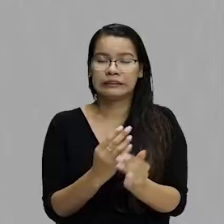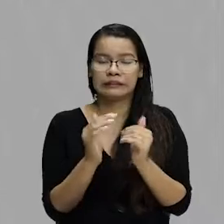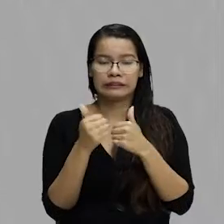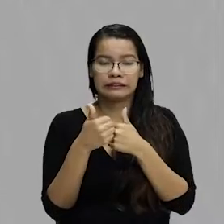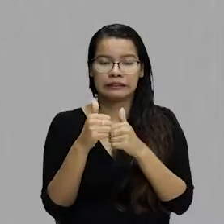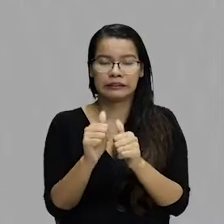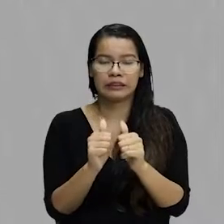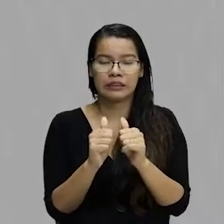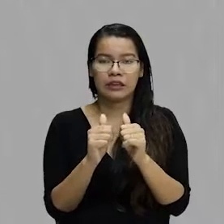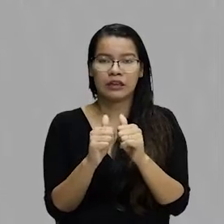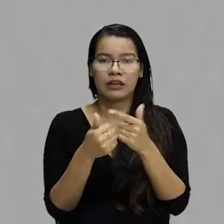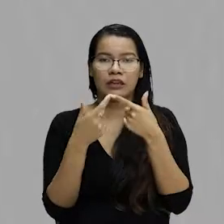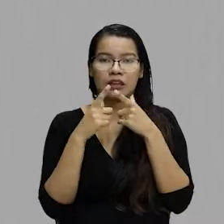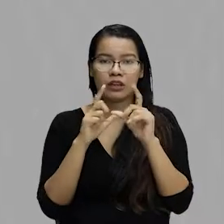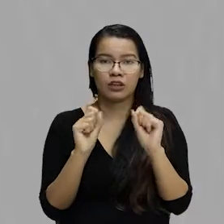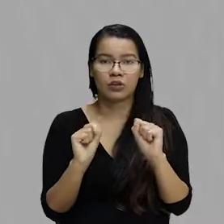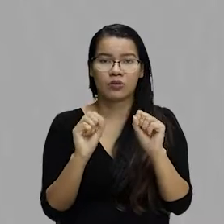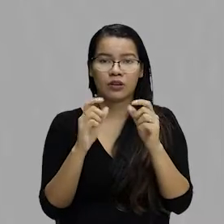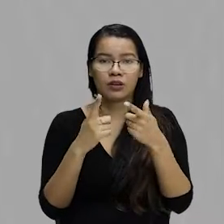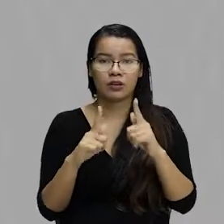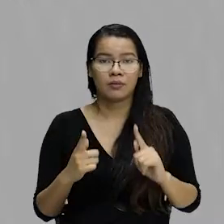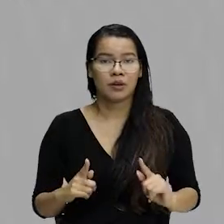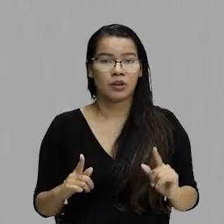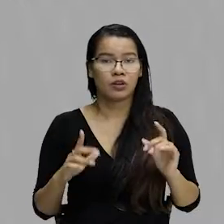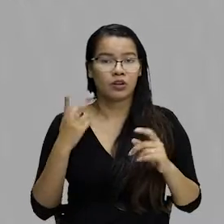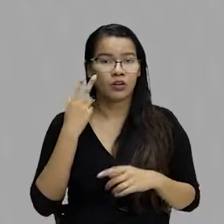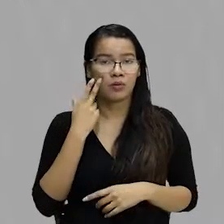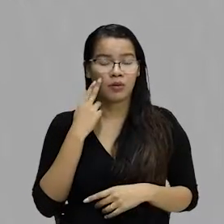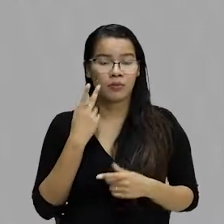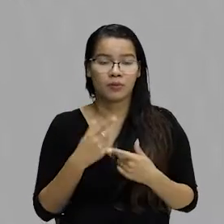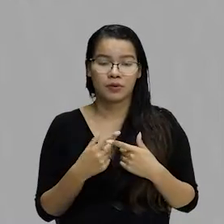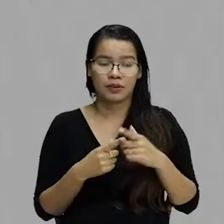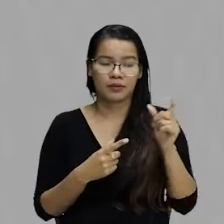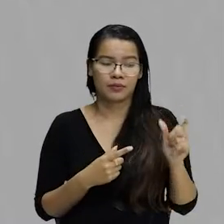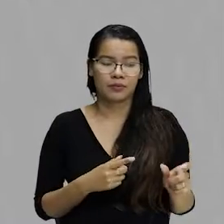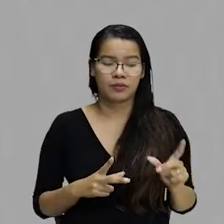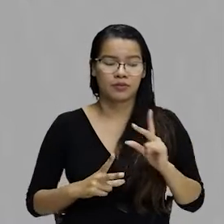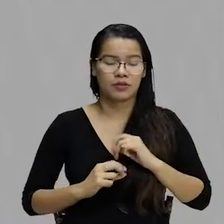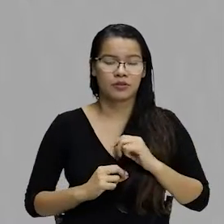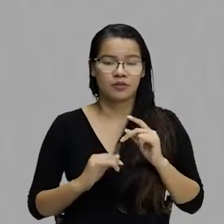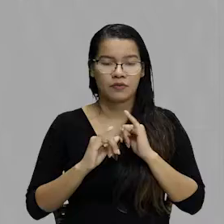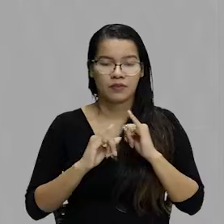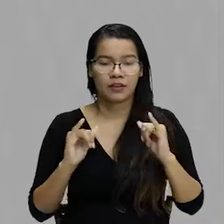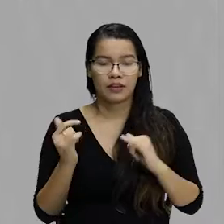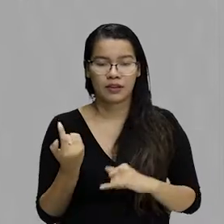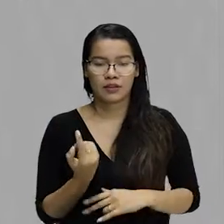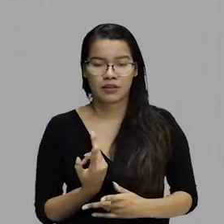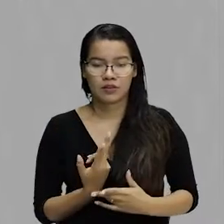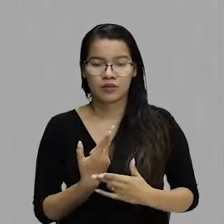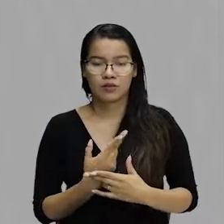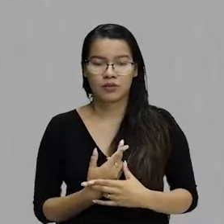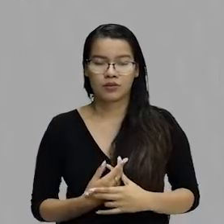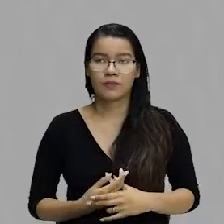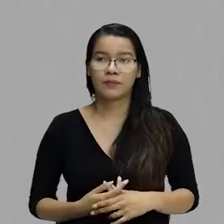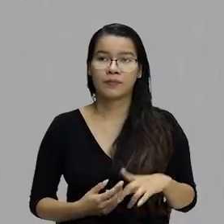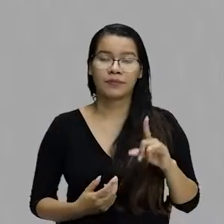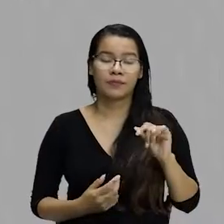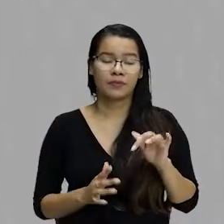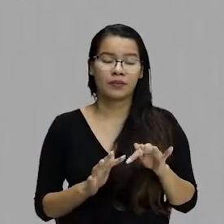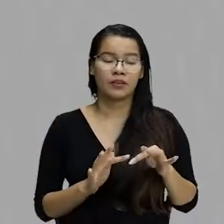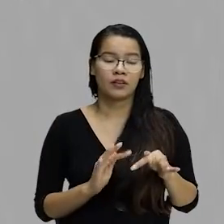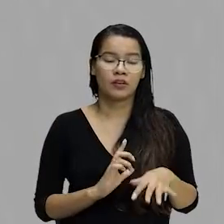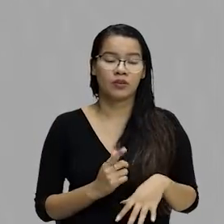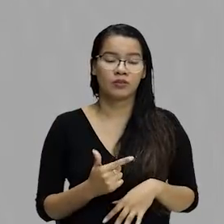porque o personagem fala desse jeito. E eu posso deixar claro no texto que o personagem é simplório, que ele não